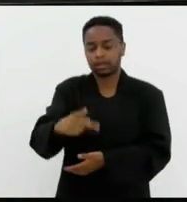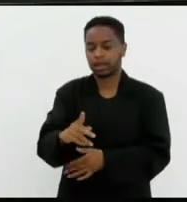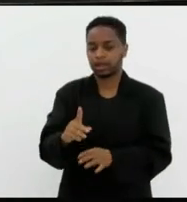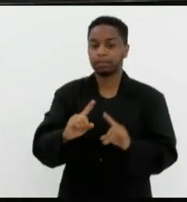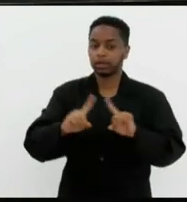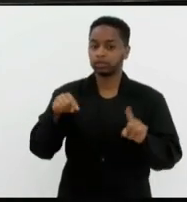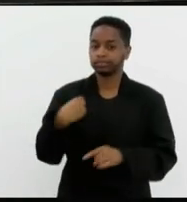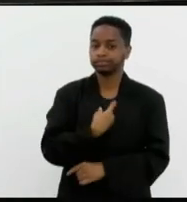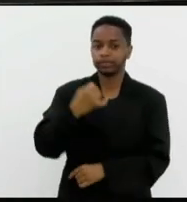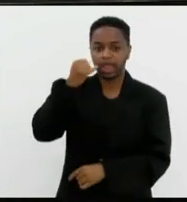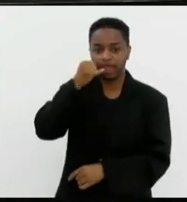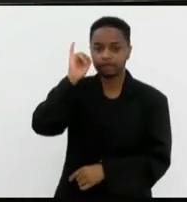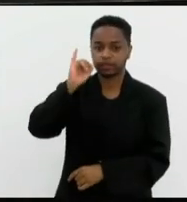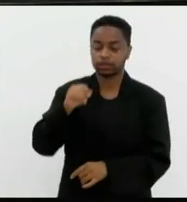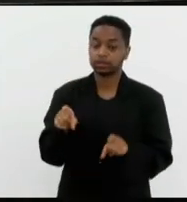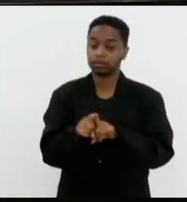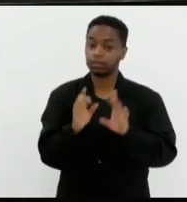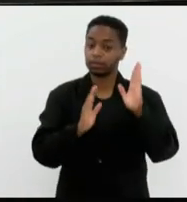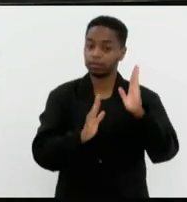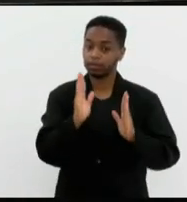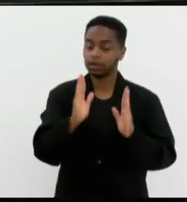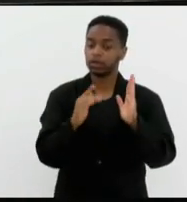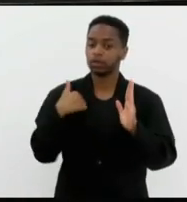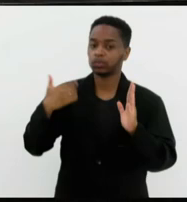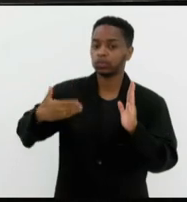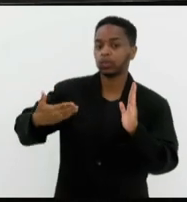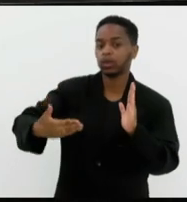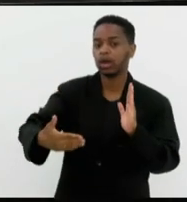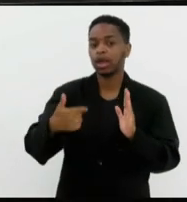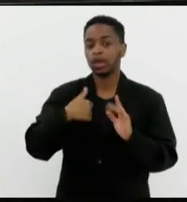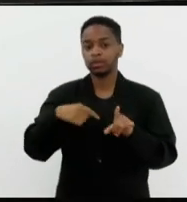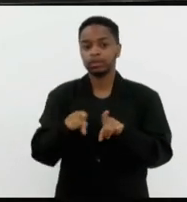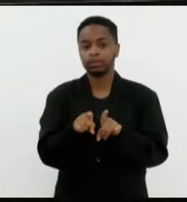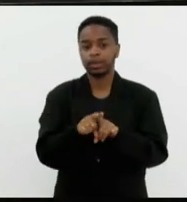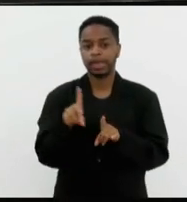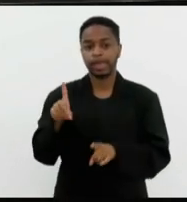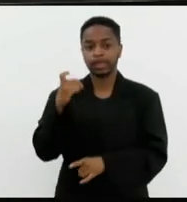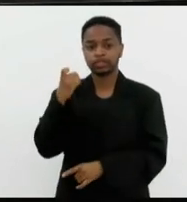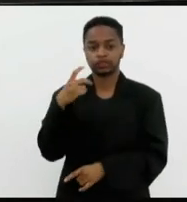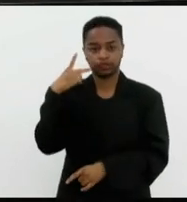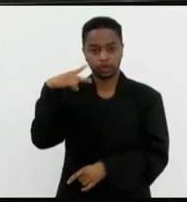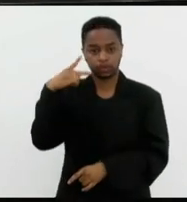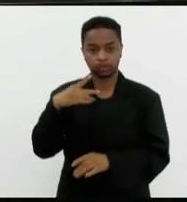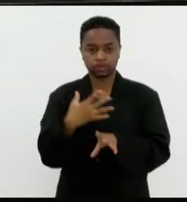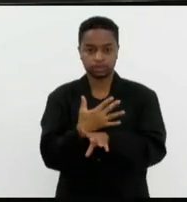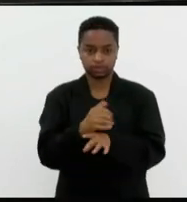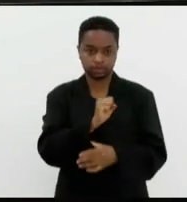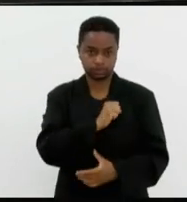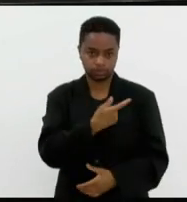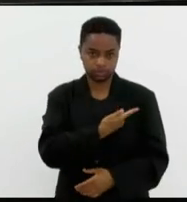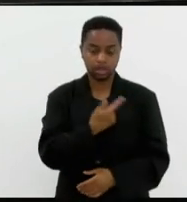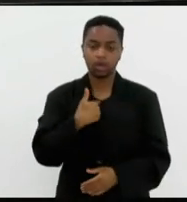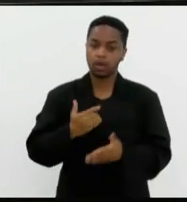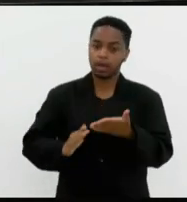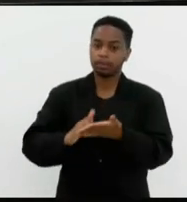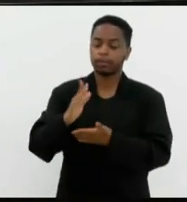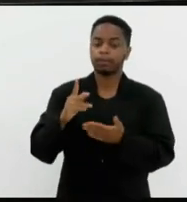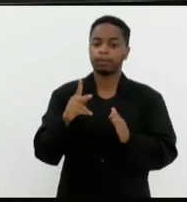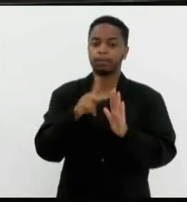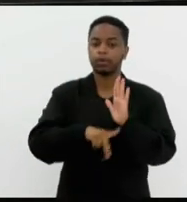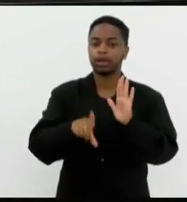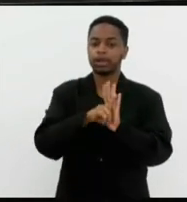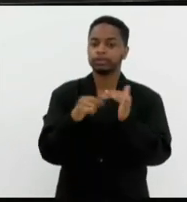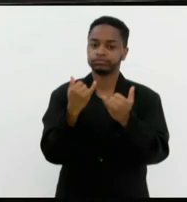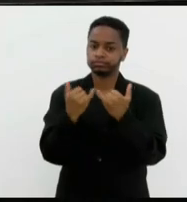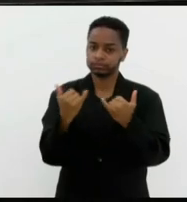Nesses anos, eu, inclusive, quando vereador da cidade de São Gonçalo, aprovei um projeto similar,